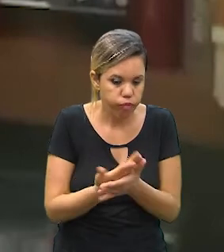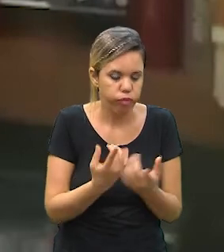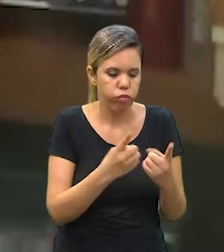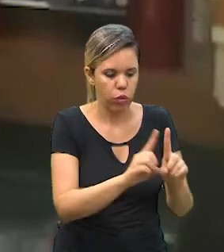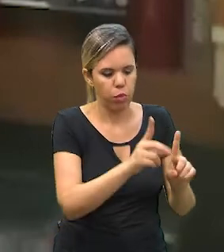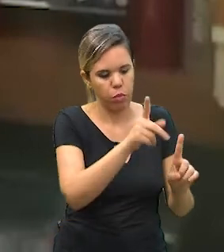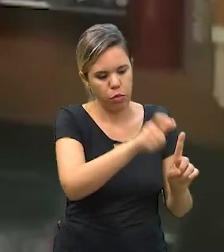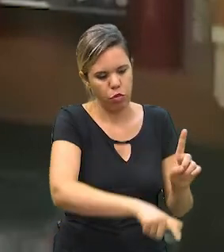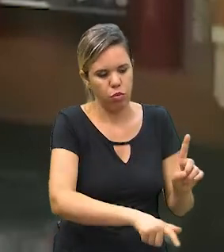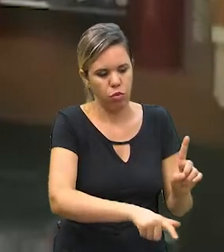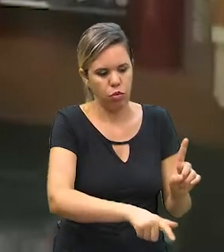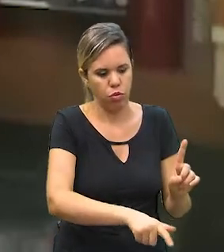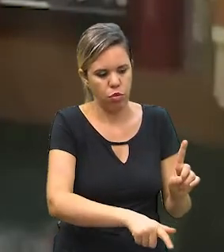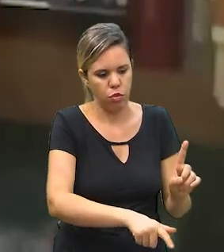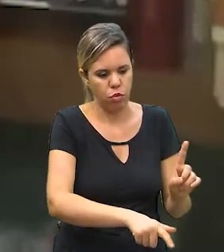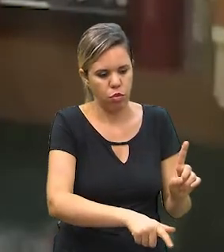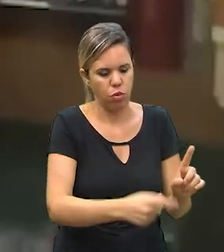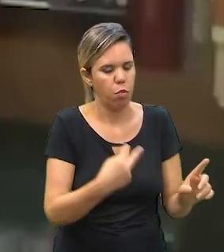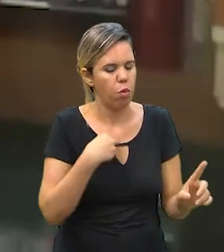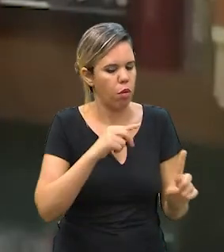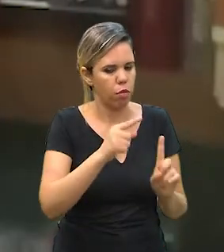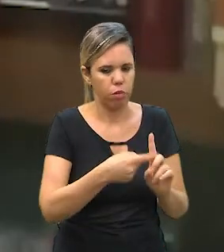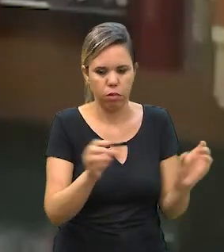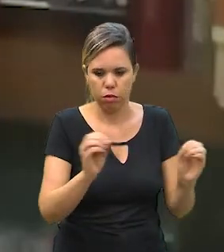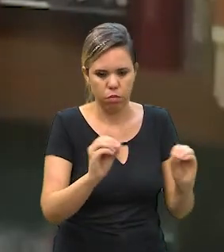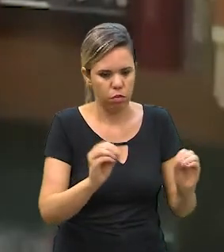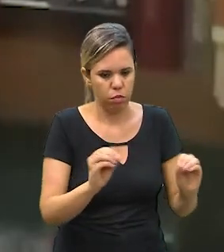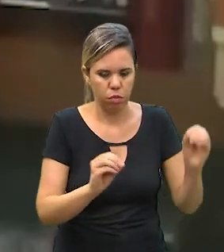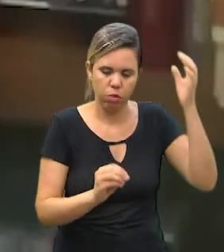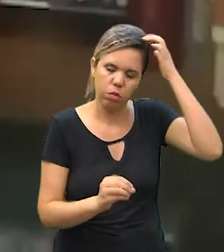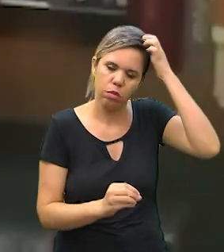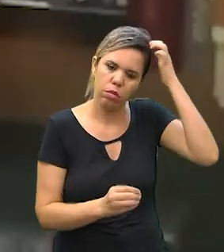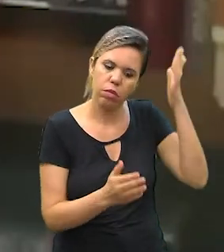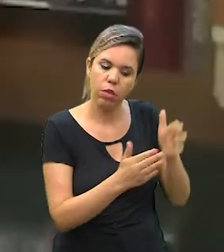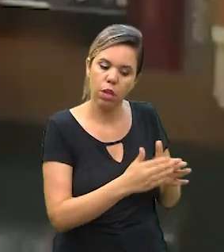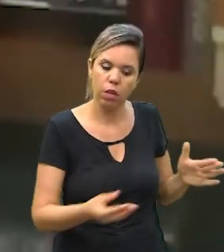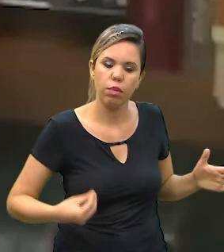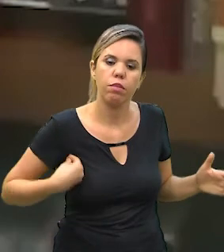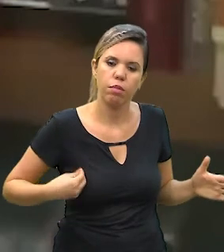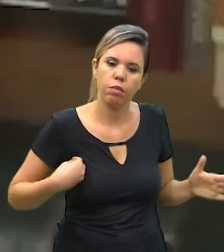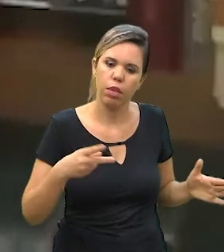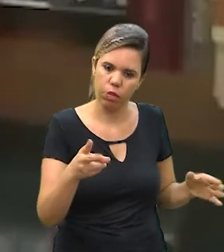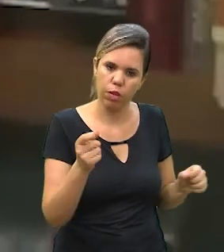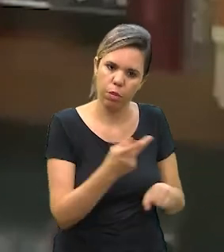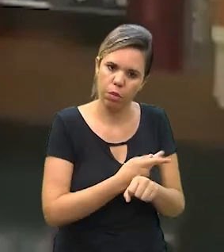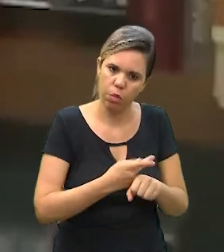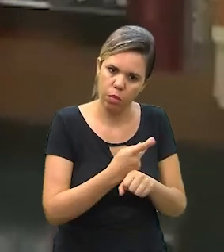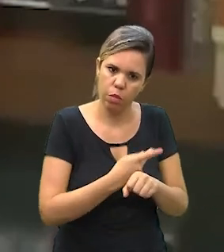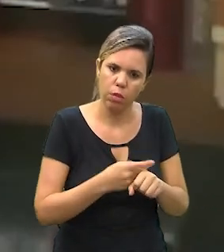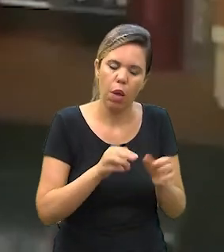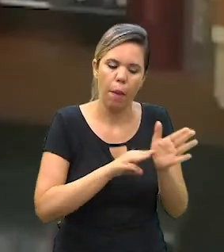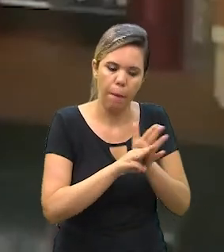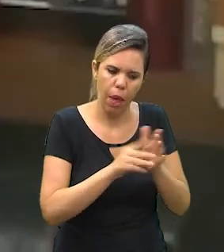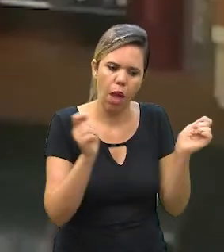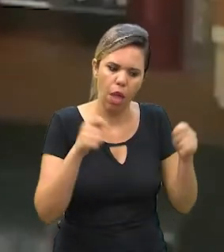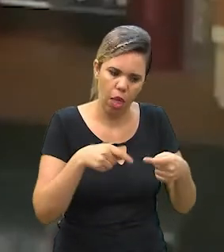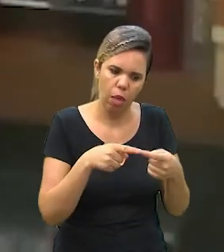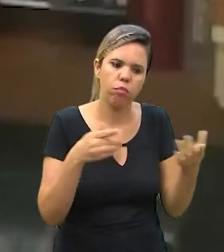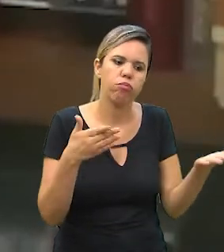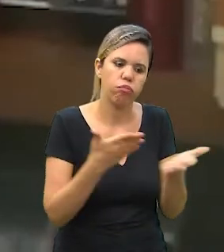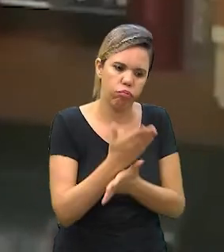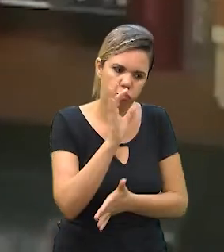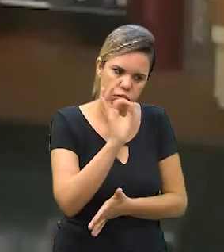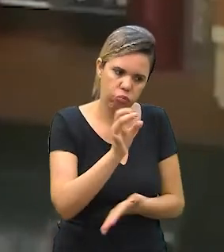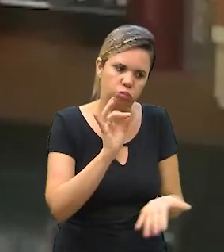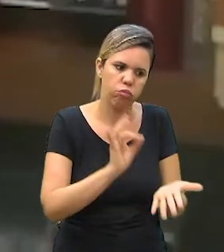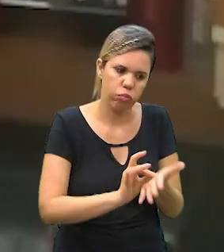casal não pode engravidar de jeito nenhum naquela fase de vida, você vai procurar usar métodos que sejam mais eficientes,